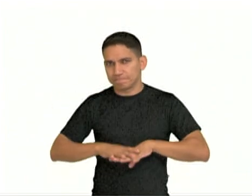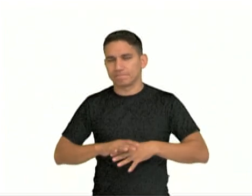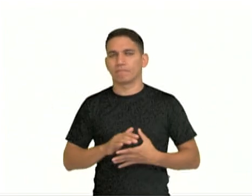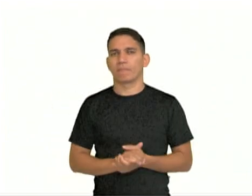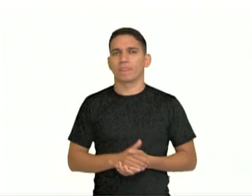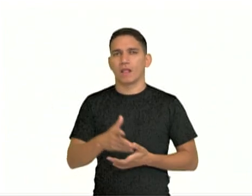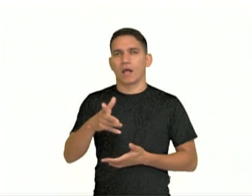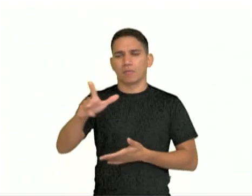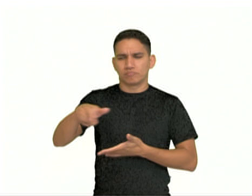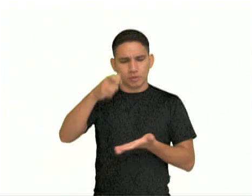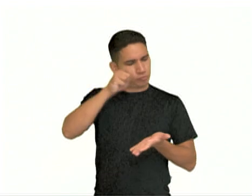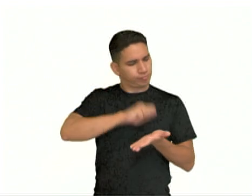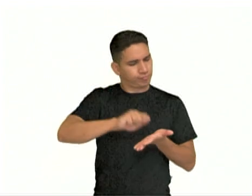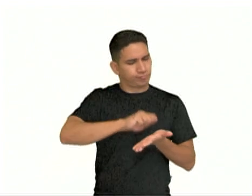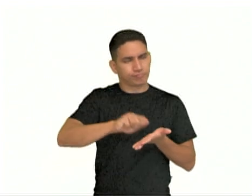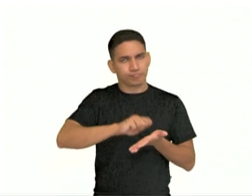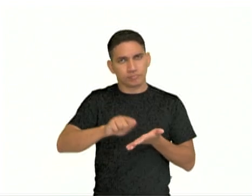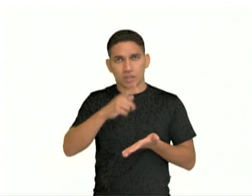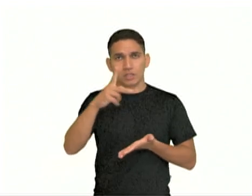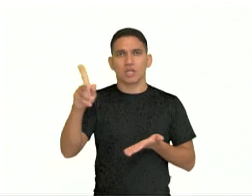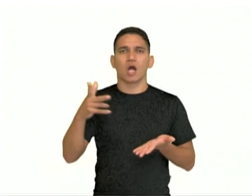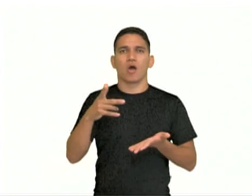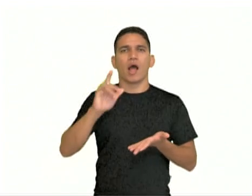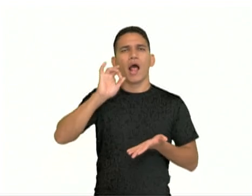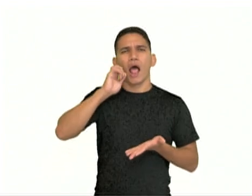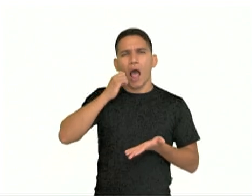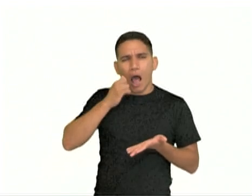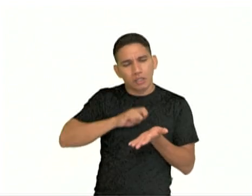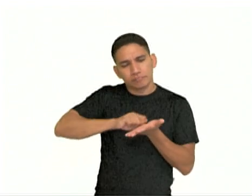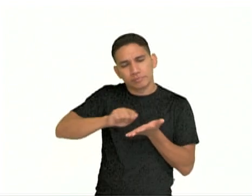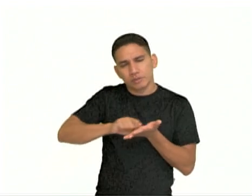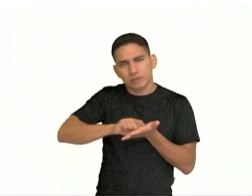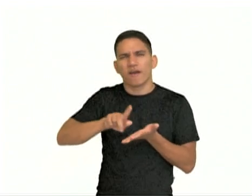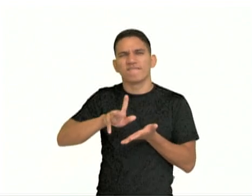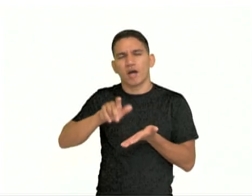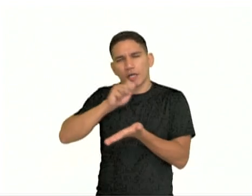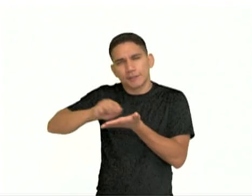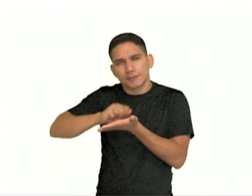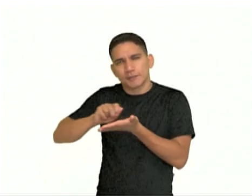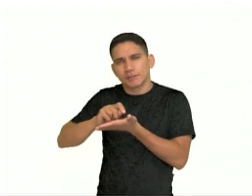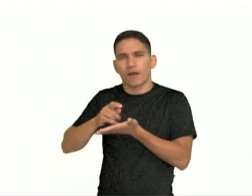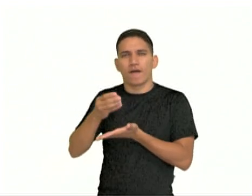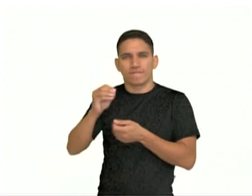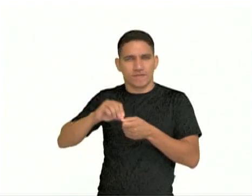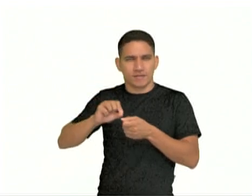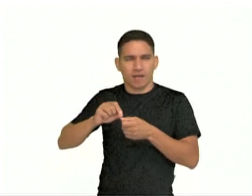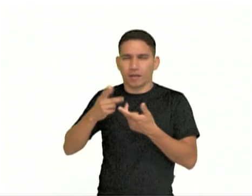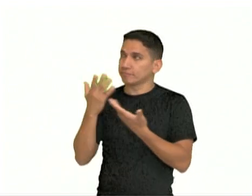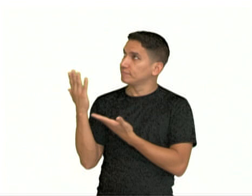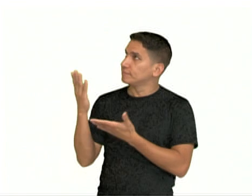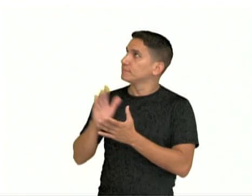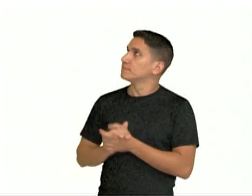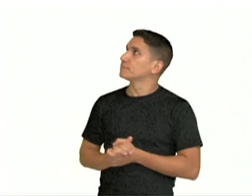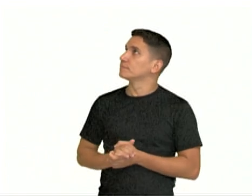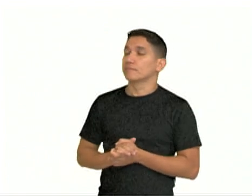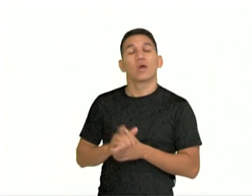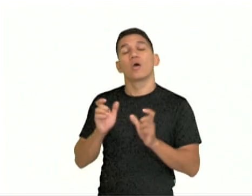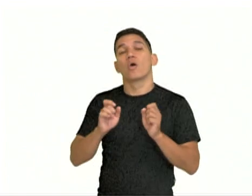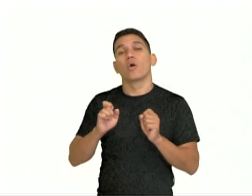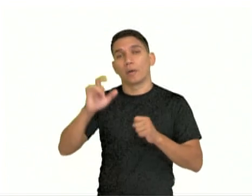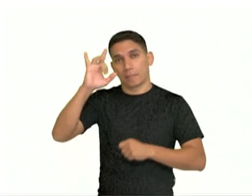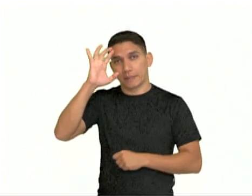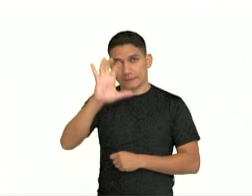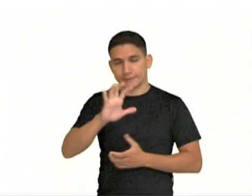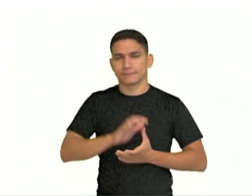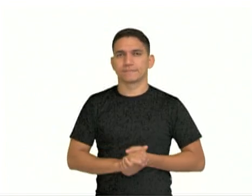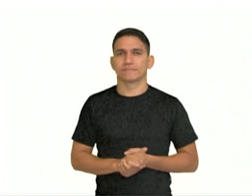Pegue lá o seu caderno, pega lá o seu lápis, vamos dar uma rascunhada, como diz a minha avó, certo? Pensa no seguinte: